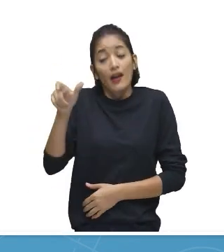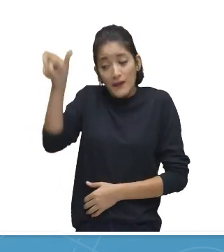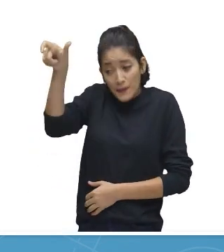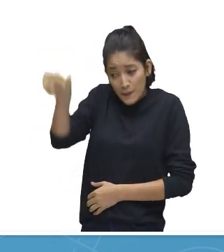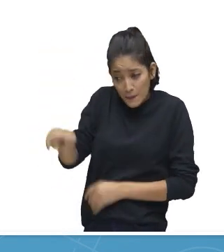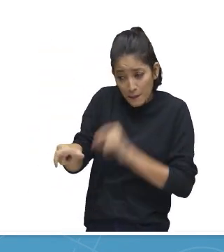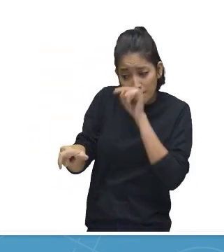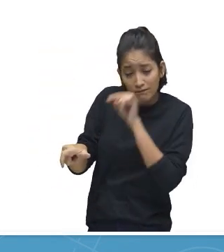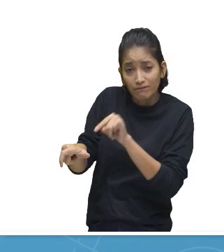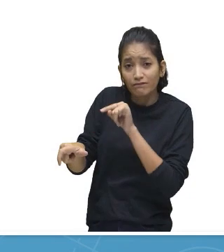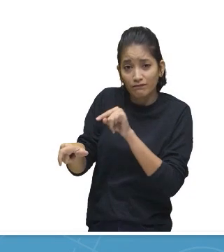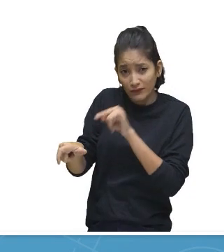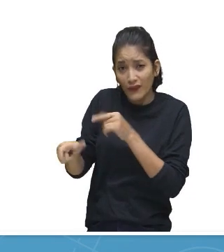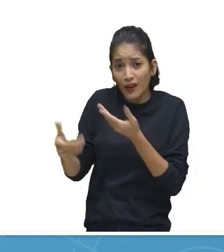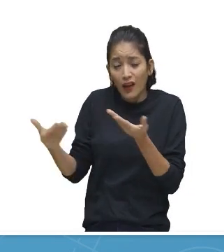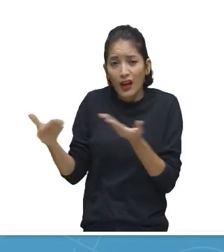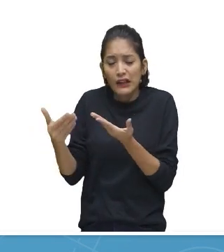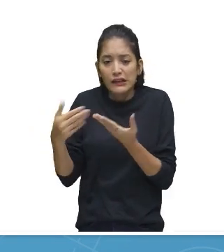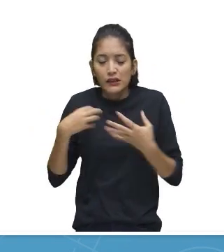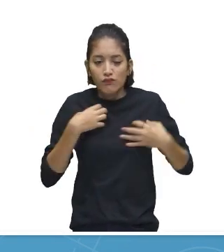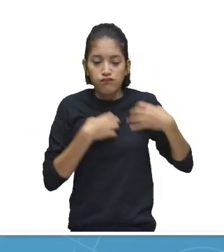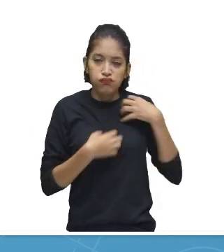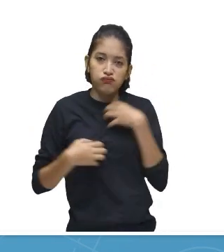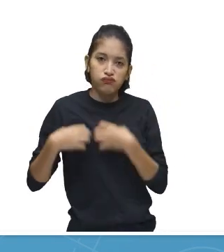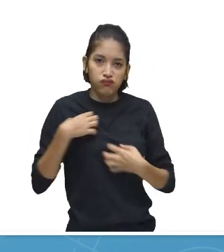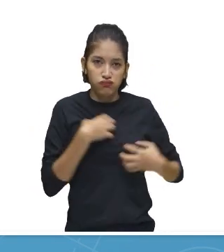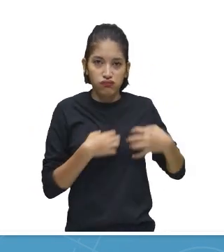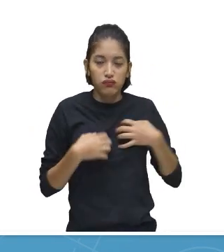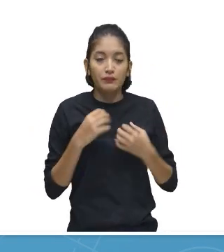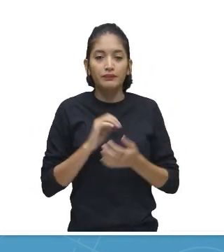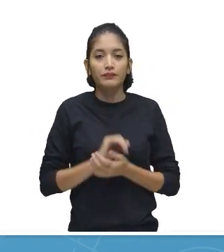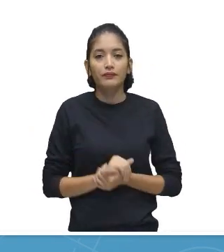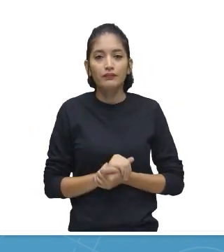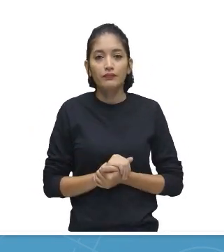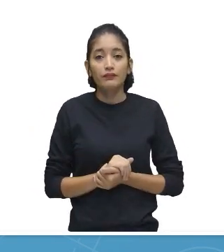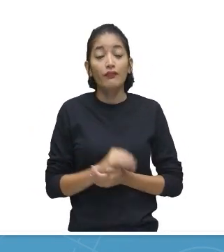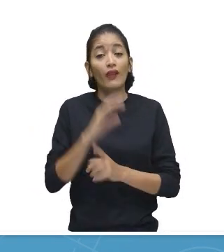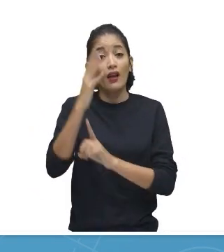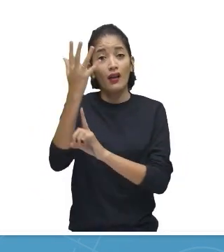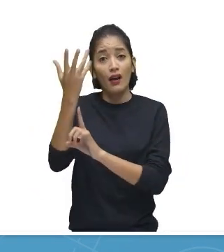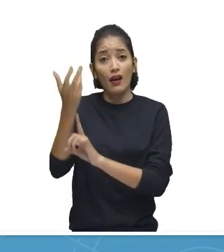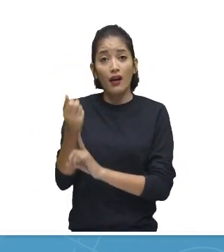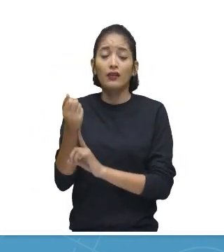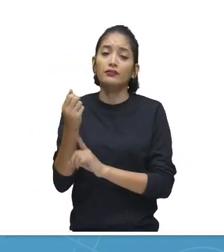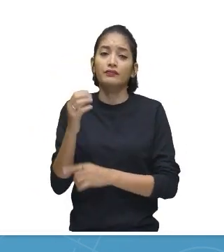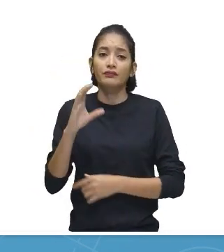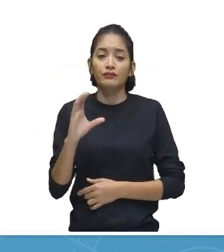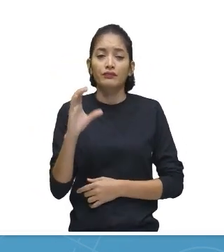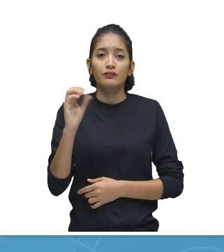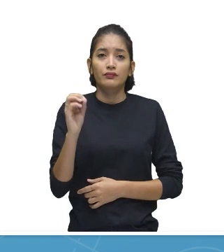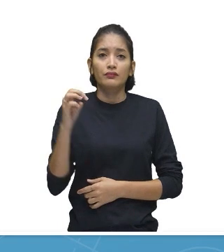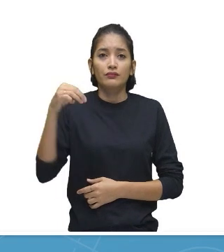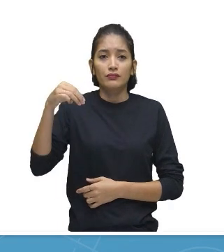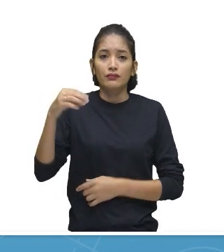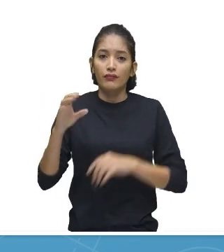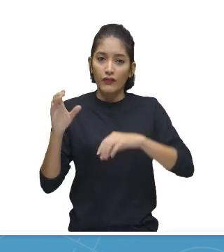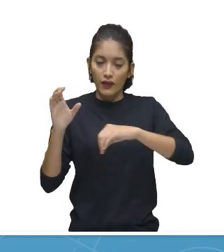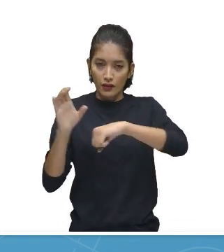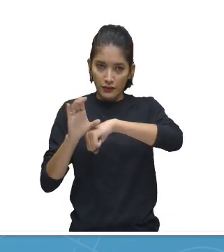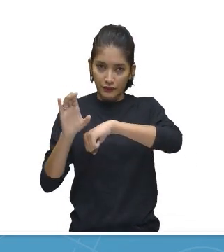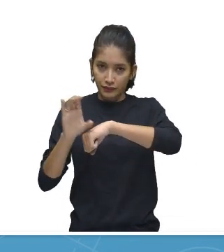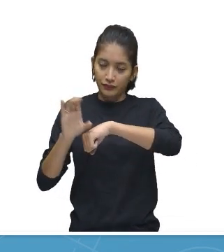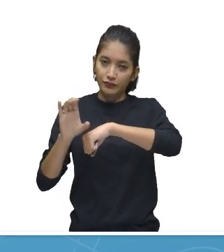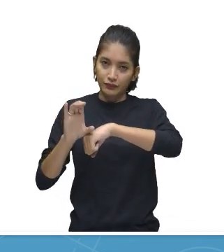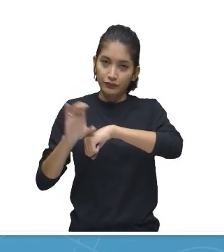que está nesse momento de angústia. E a arte contemporânea, a arte que está acontecendo agora, é uma